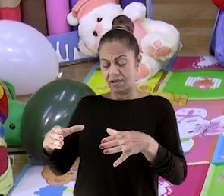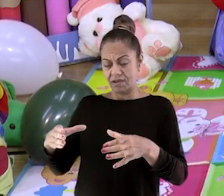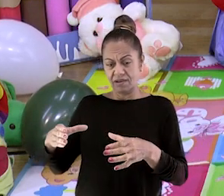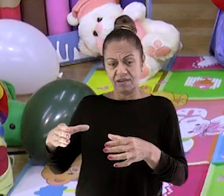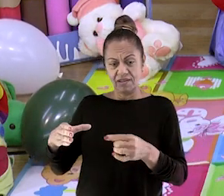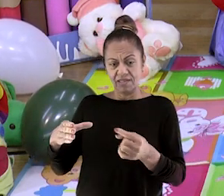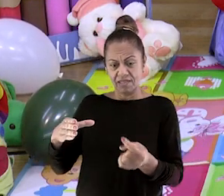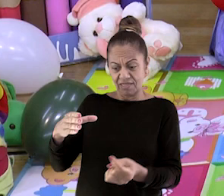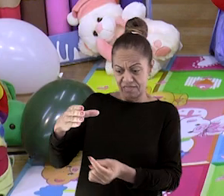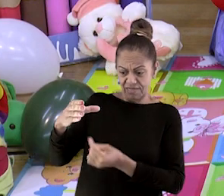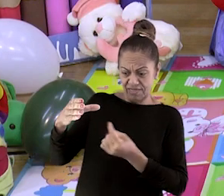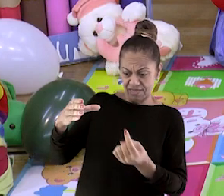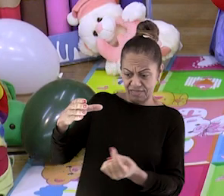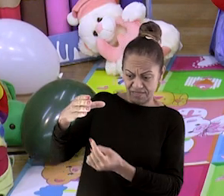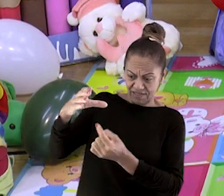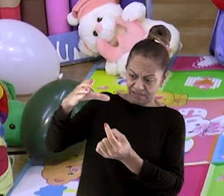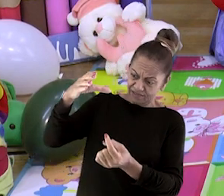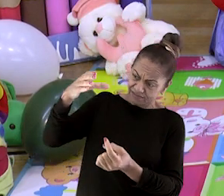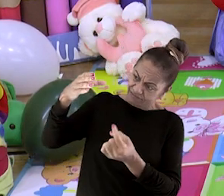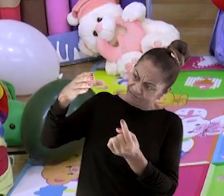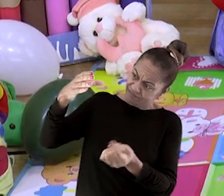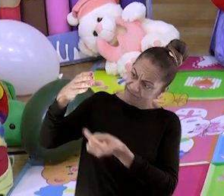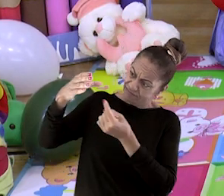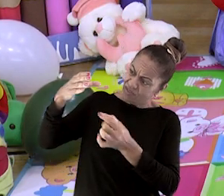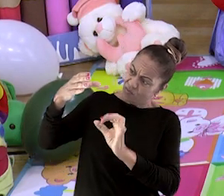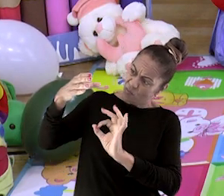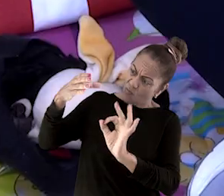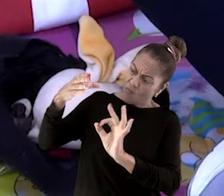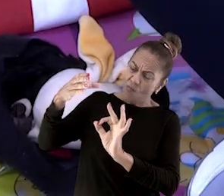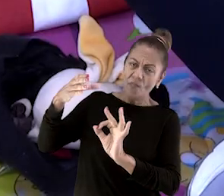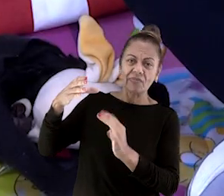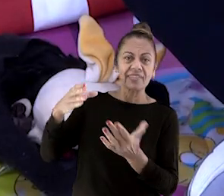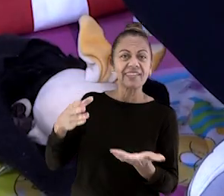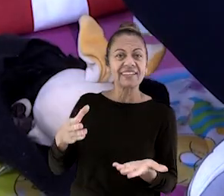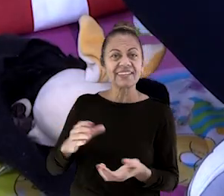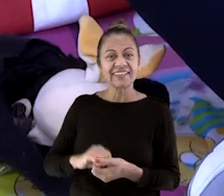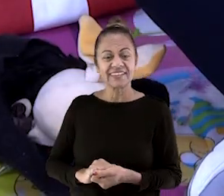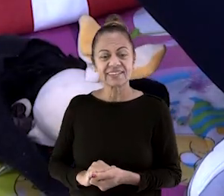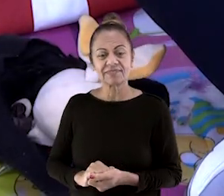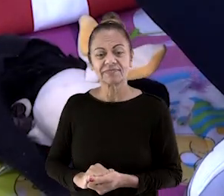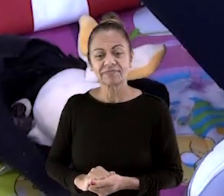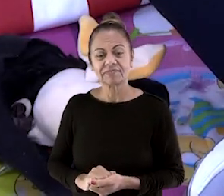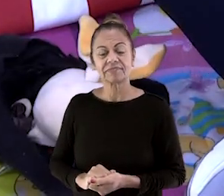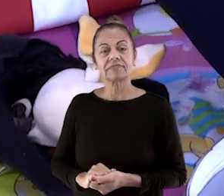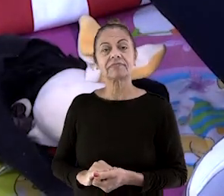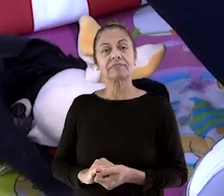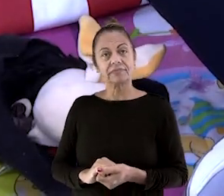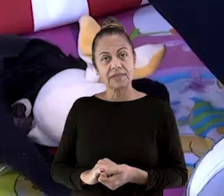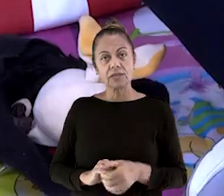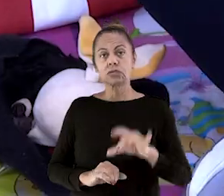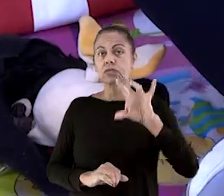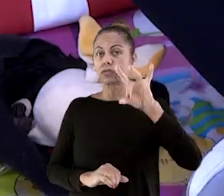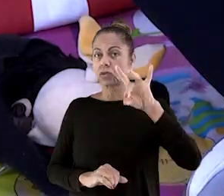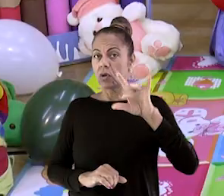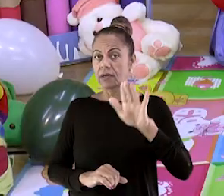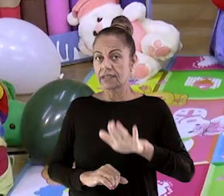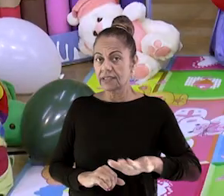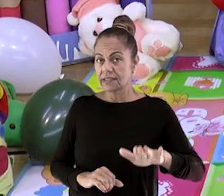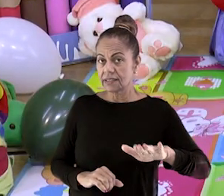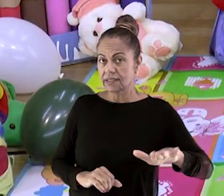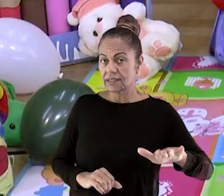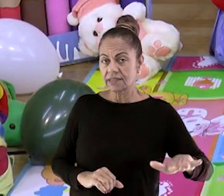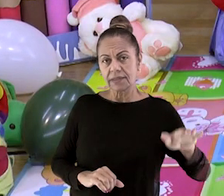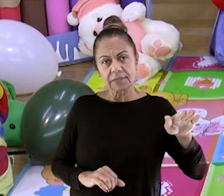perigo casa finico sem fundo os pinico servem para as crianças pequenas